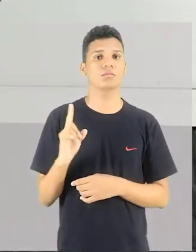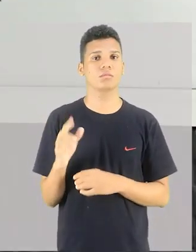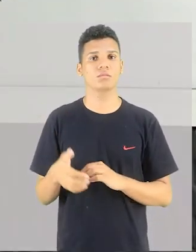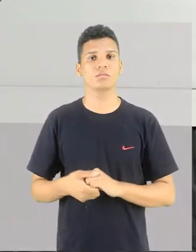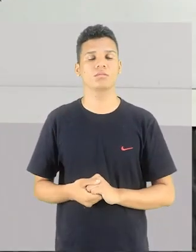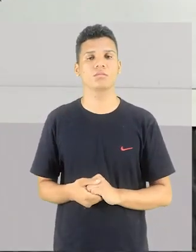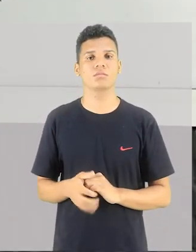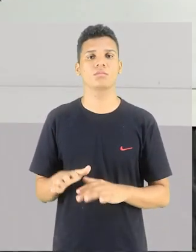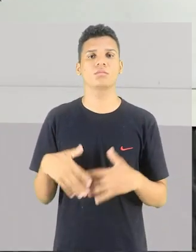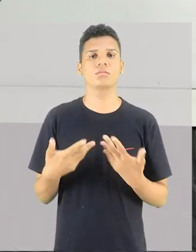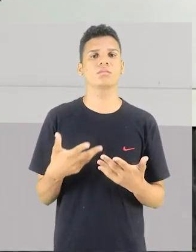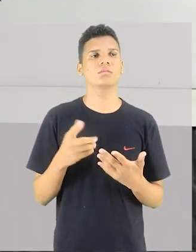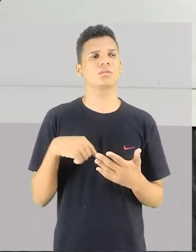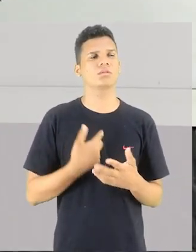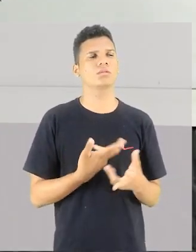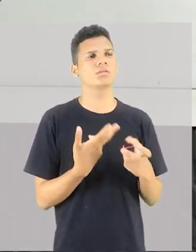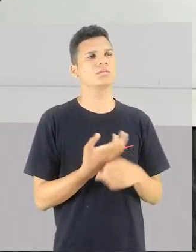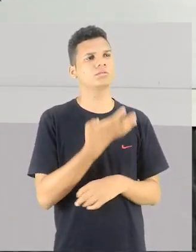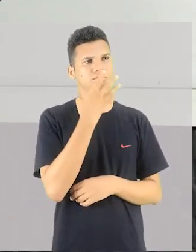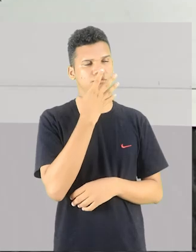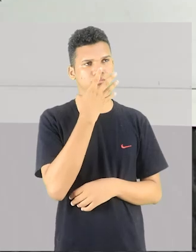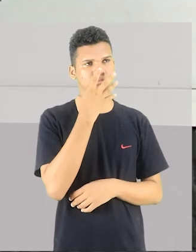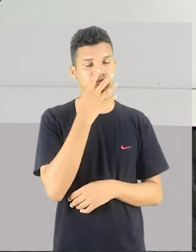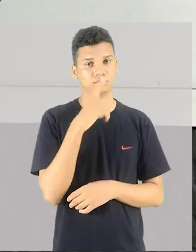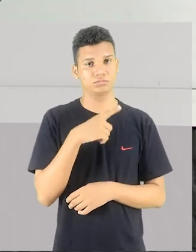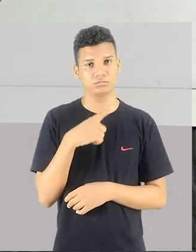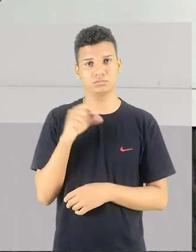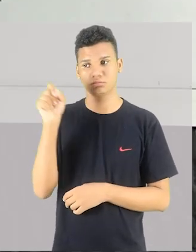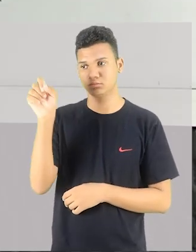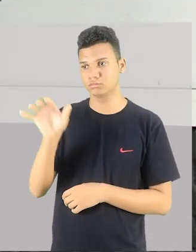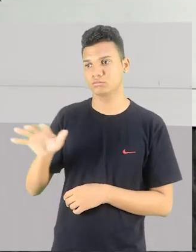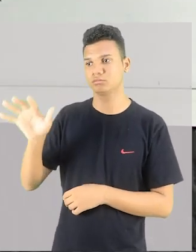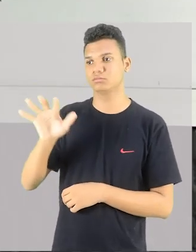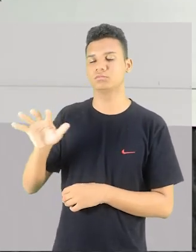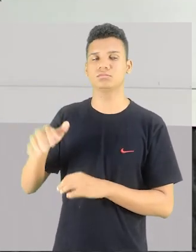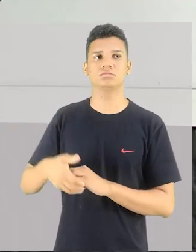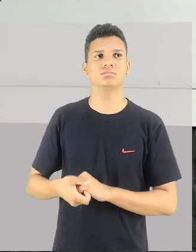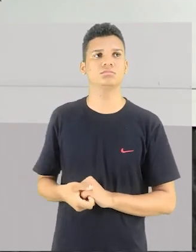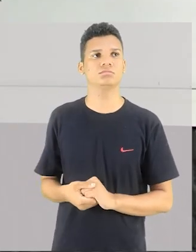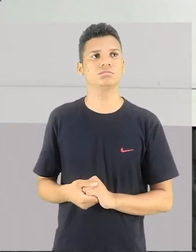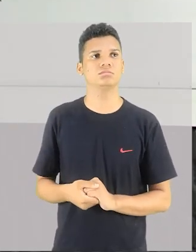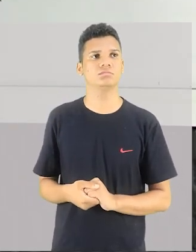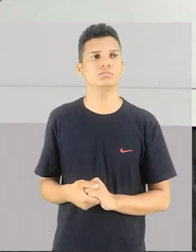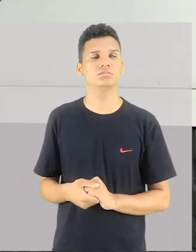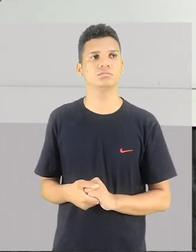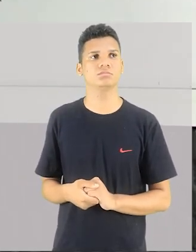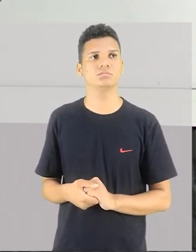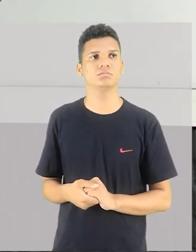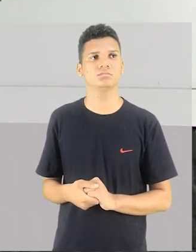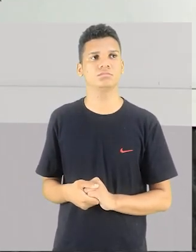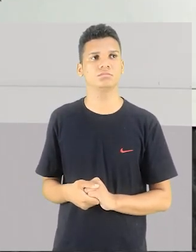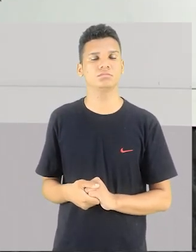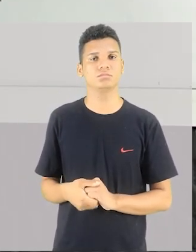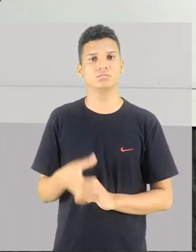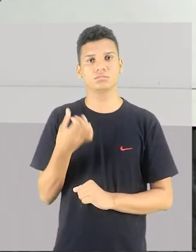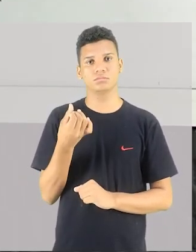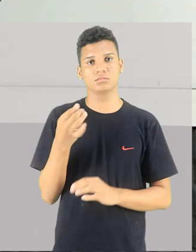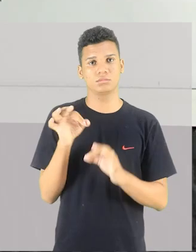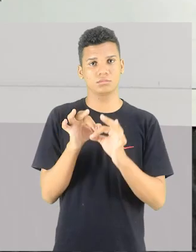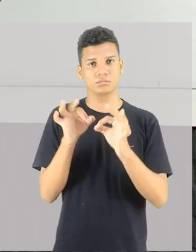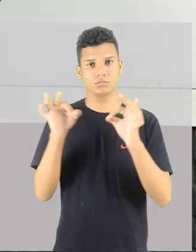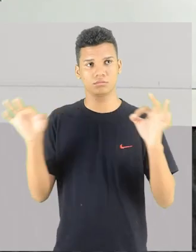disso vamos ver que nós temos né Ele falou que tinha uma área né de 6 m de